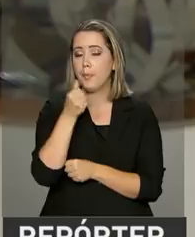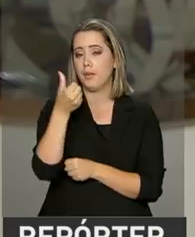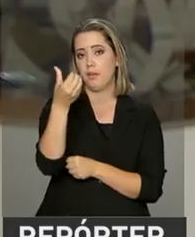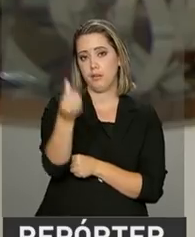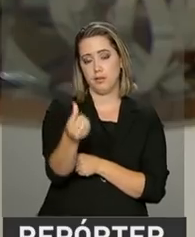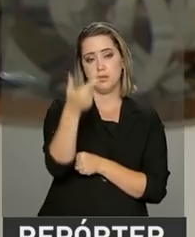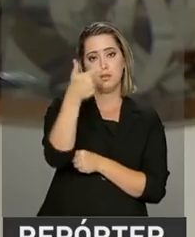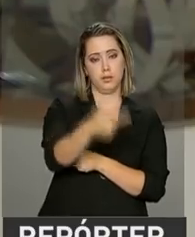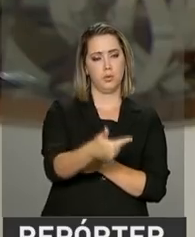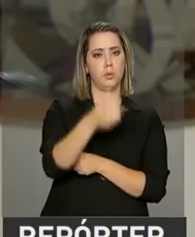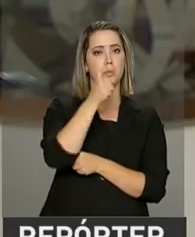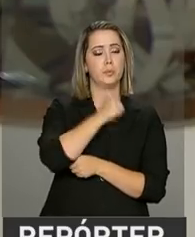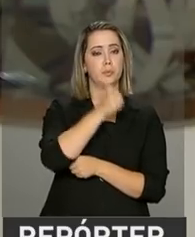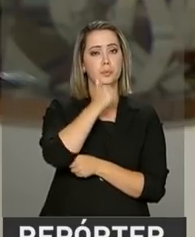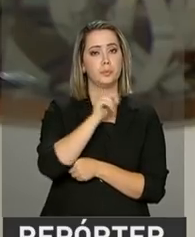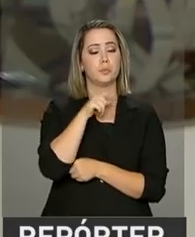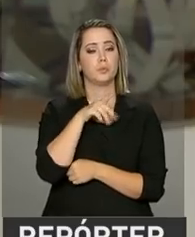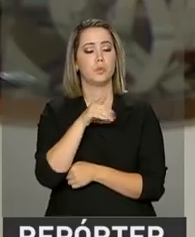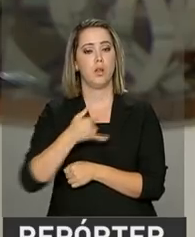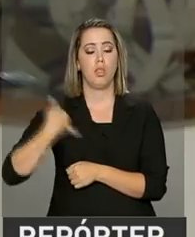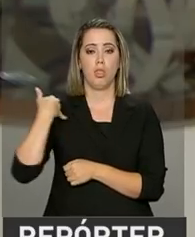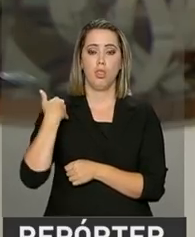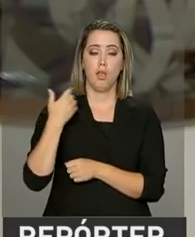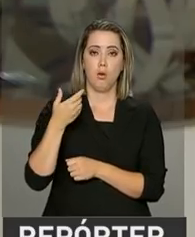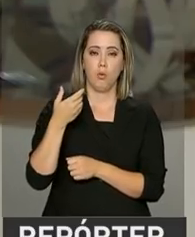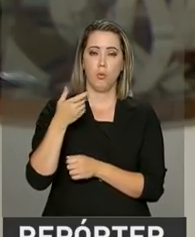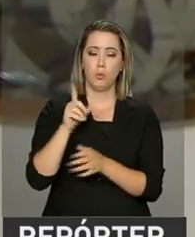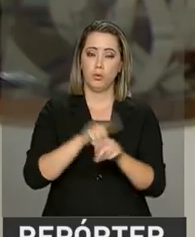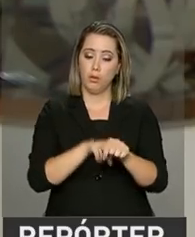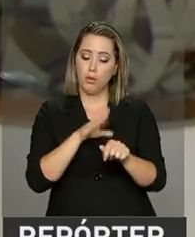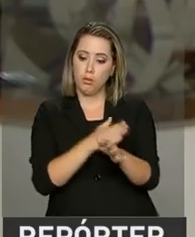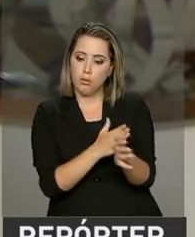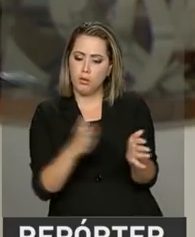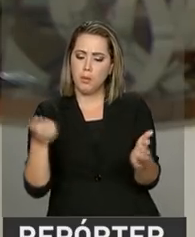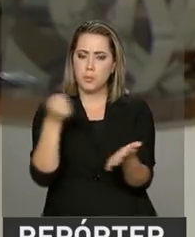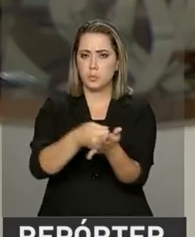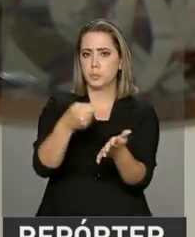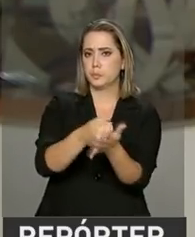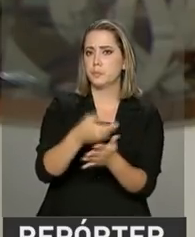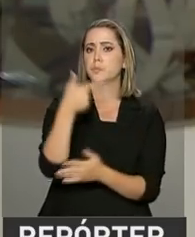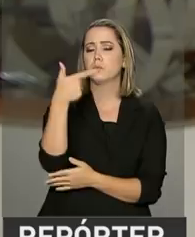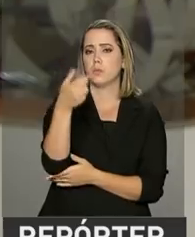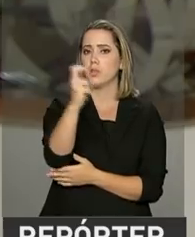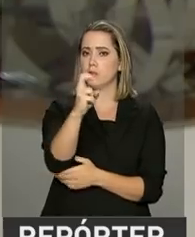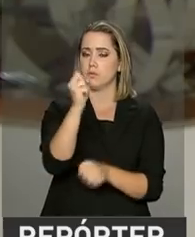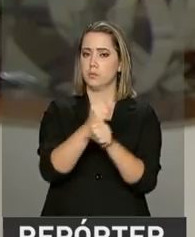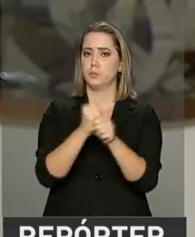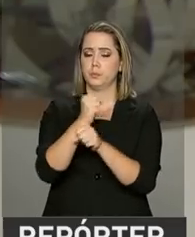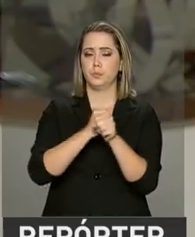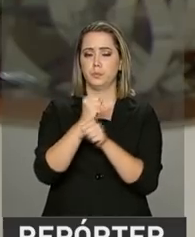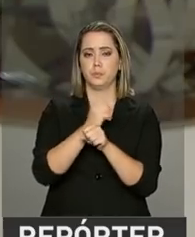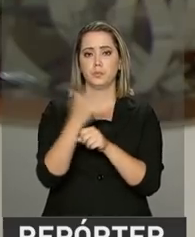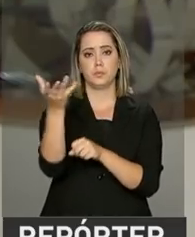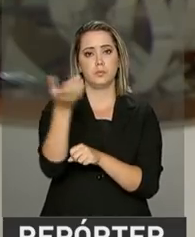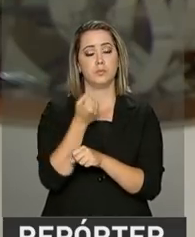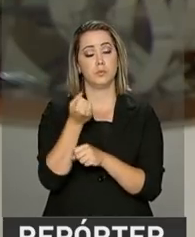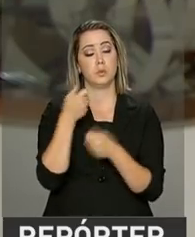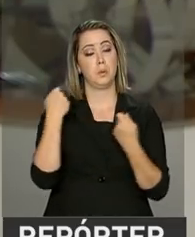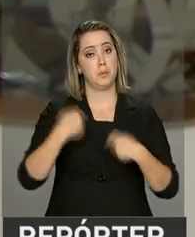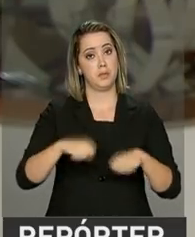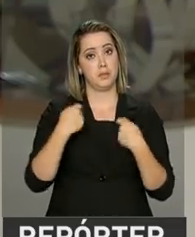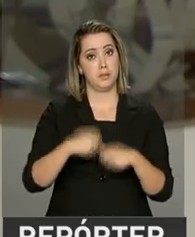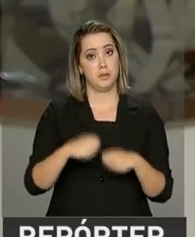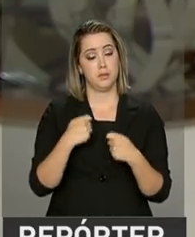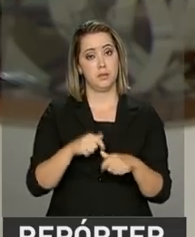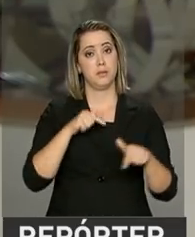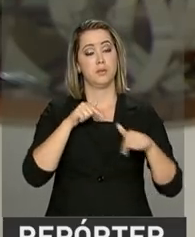para as mulheres o tempo mínimo de contribuição é de 25 anos para receber o benefício integral a pessoa vai